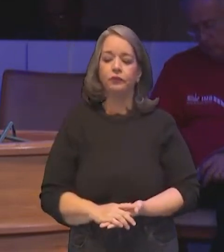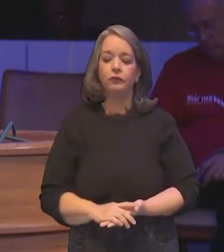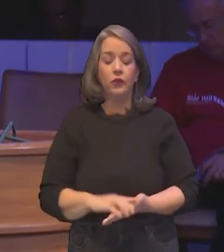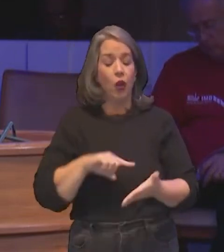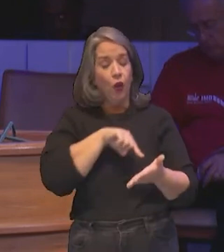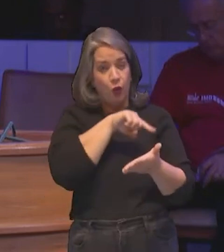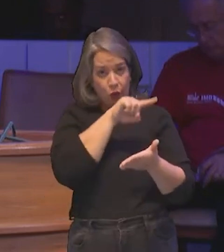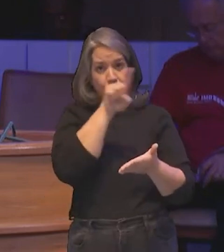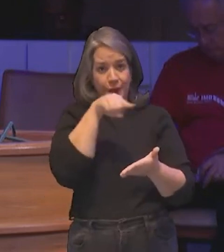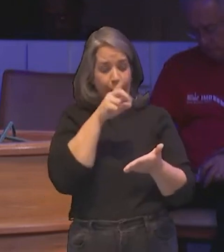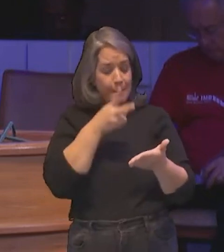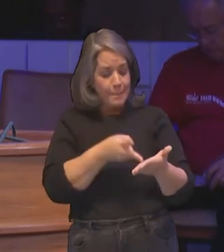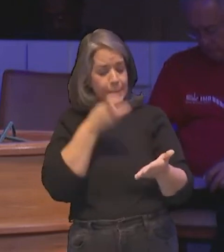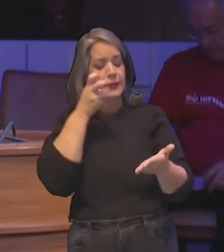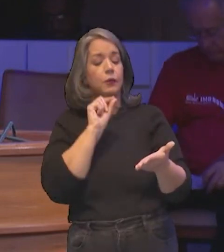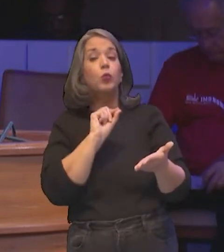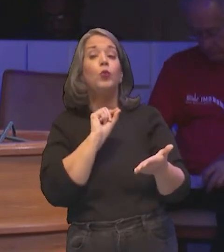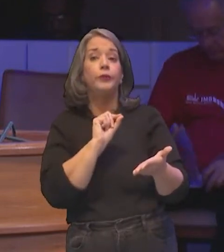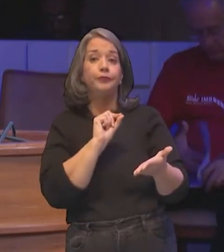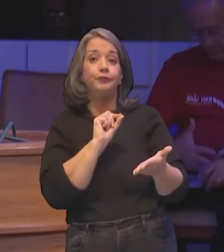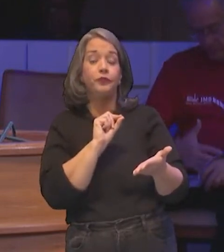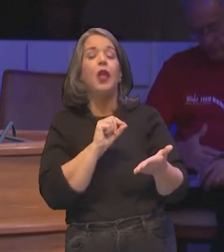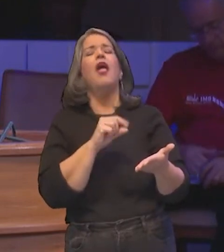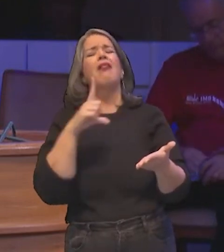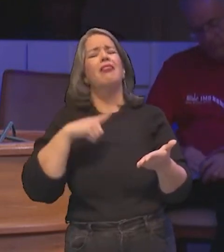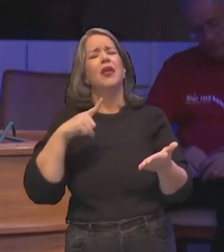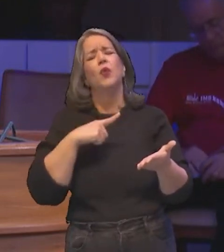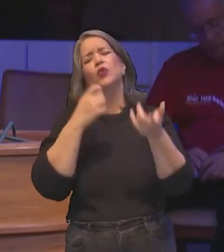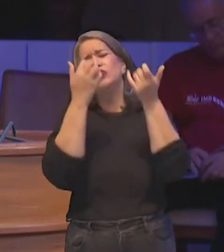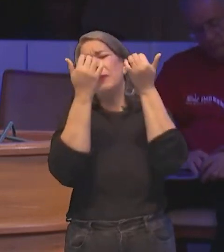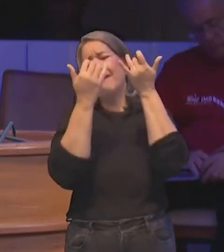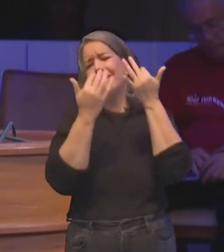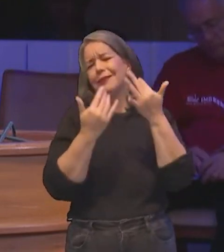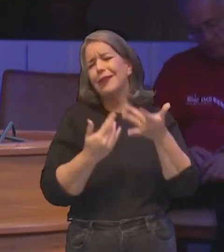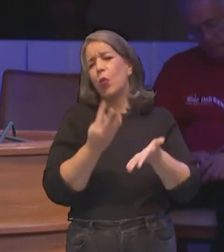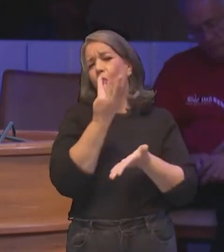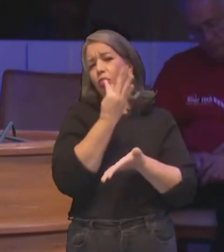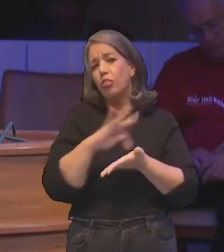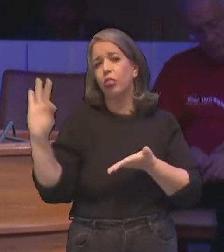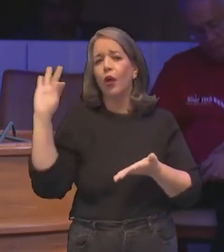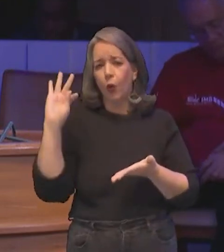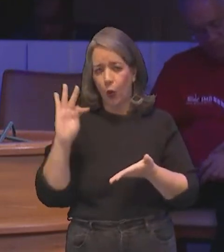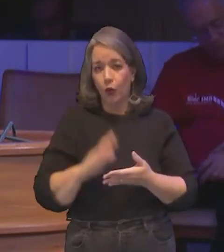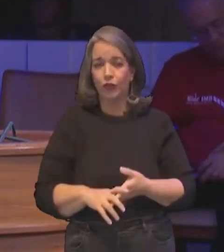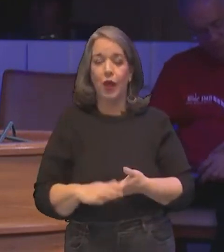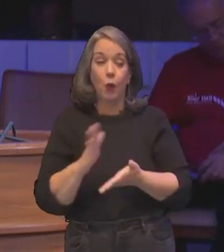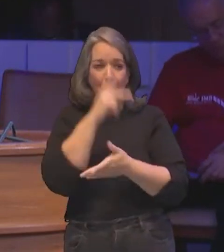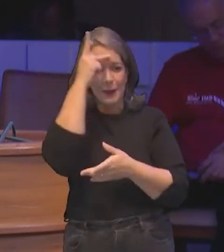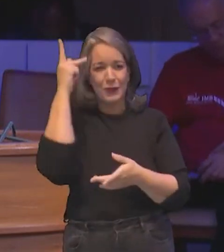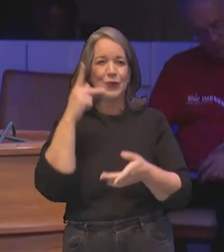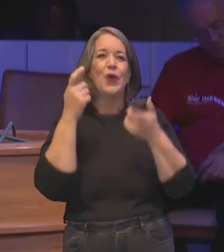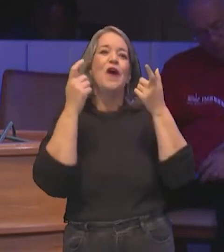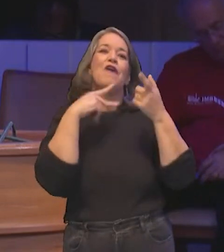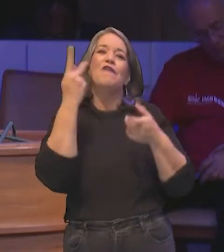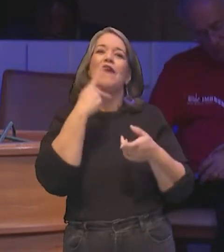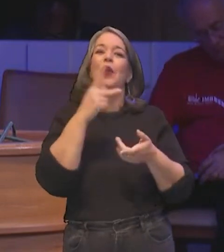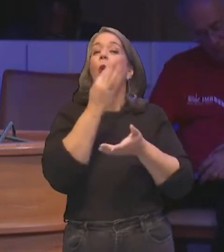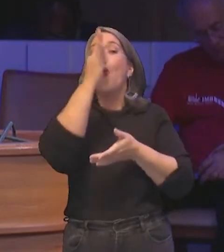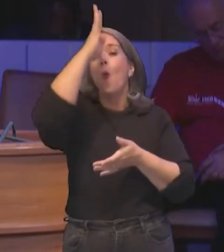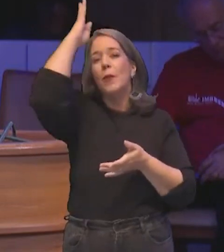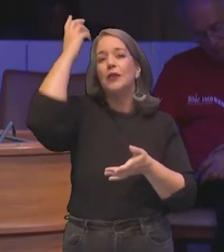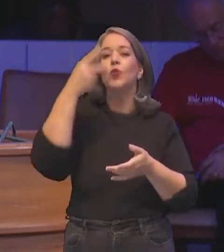explicação teológica, né? Algumas pessoas chamam Romanos do segundo evangelho, né? Onde Paulo explica